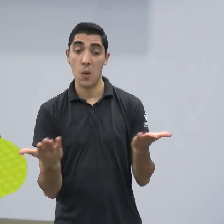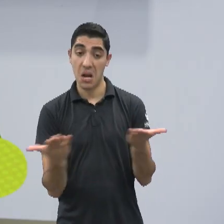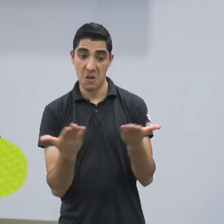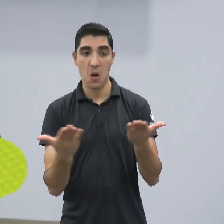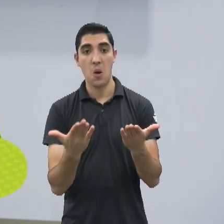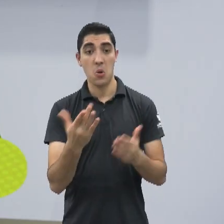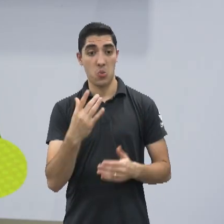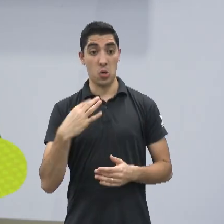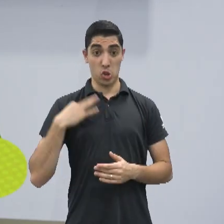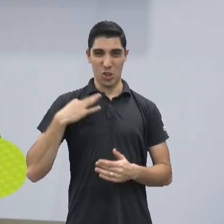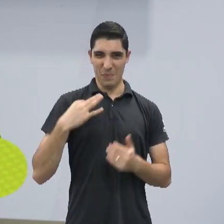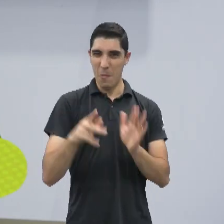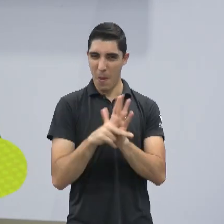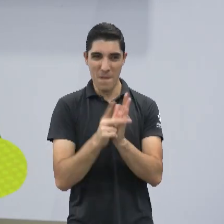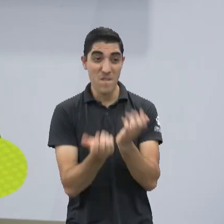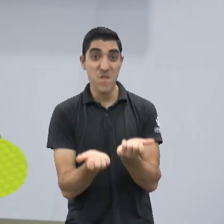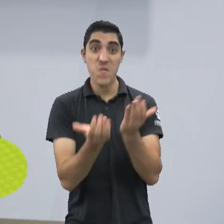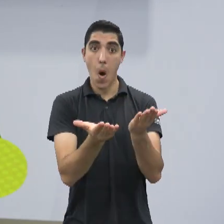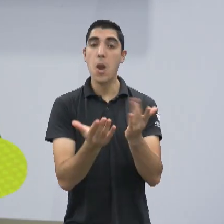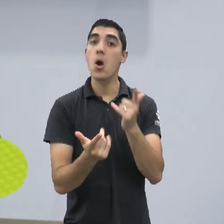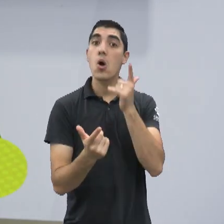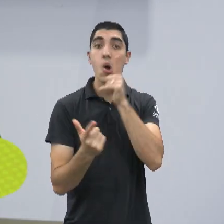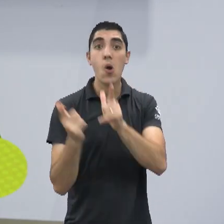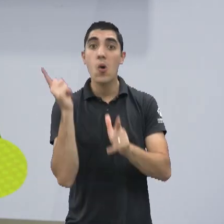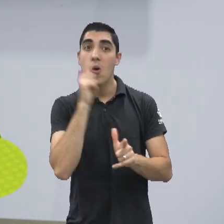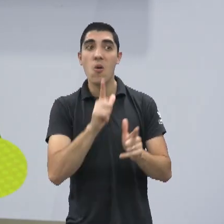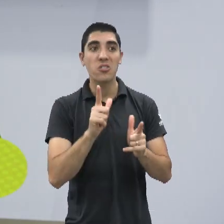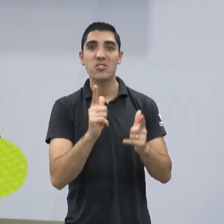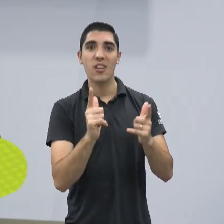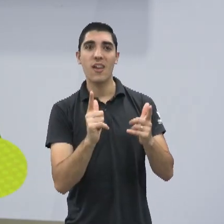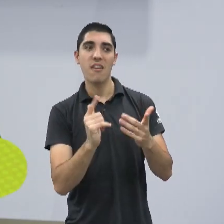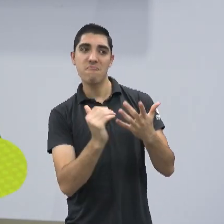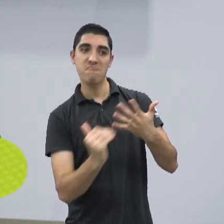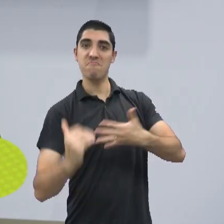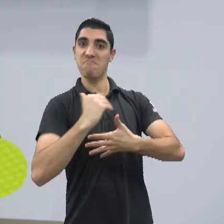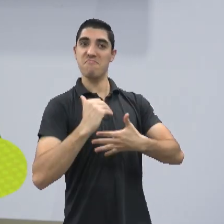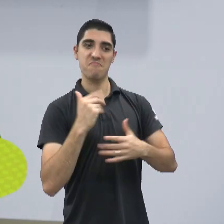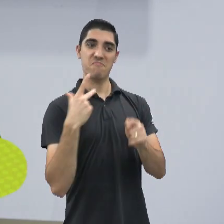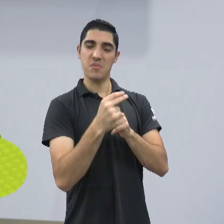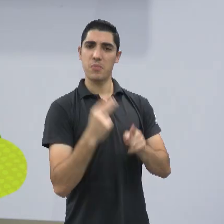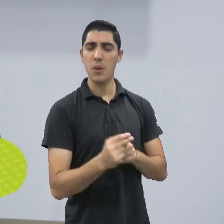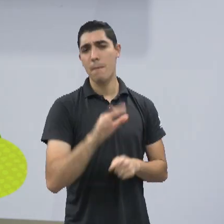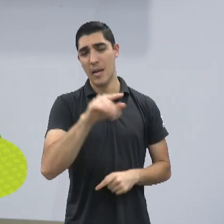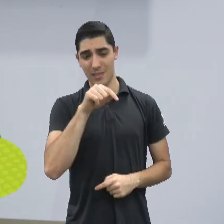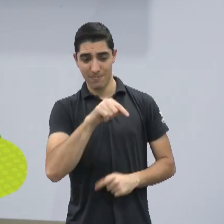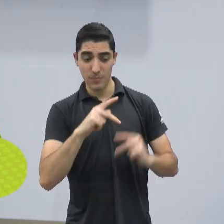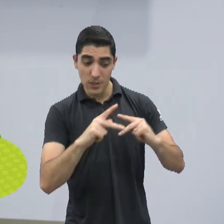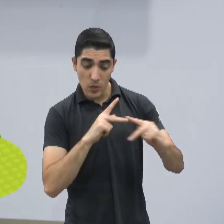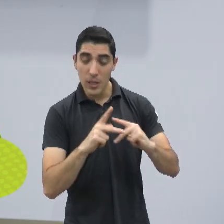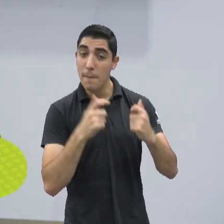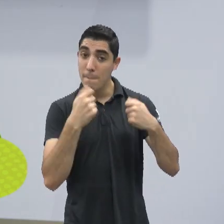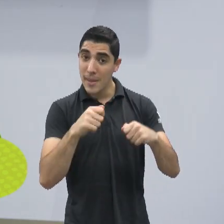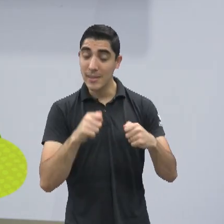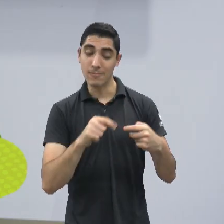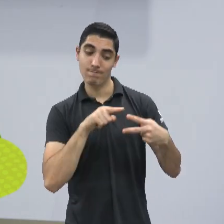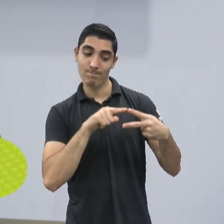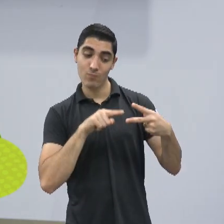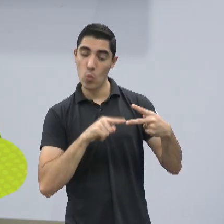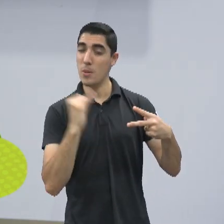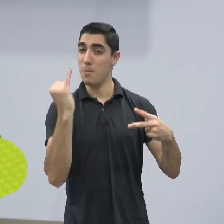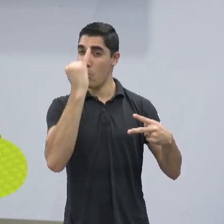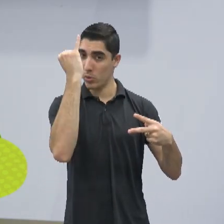tendo vantagem nesta 4ª rodada da Superliga. No caso do São José, o que precisa ajustar são 2 questões